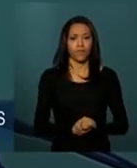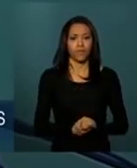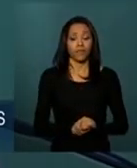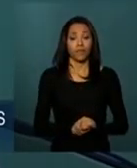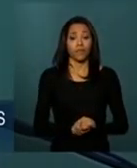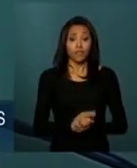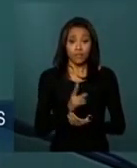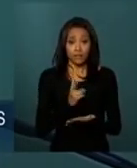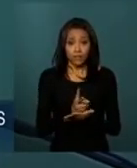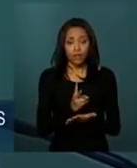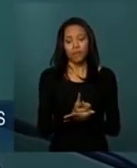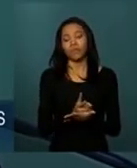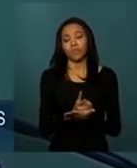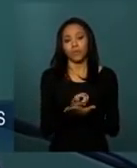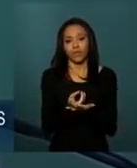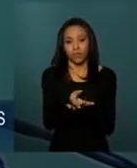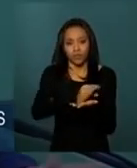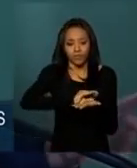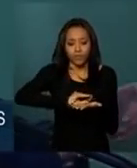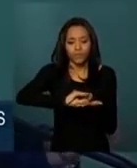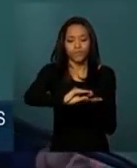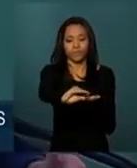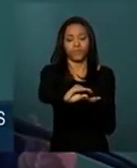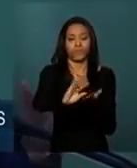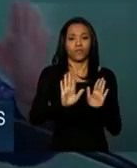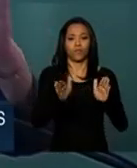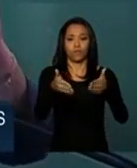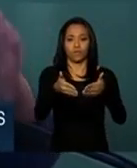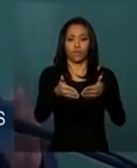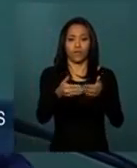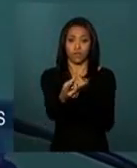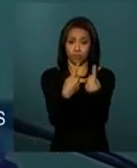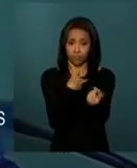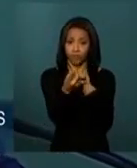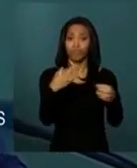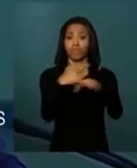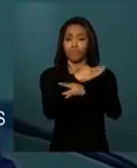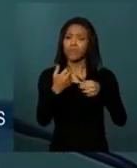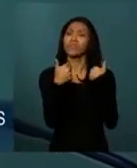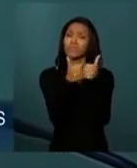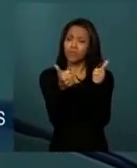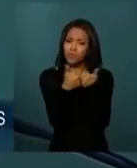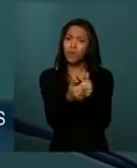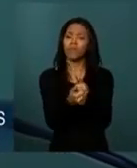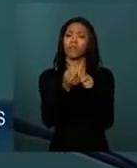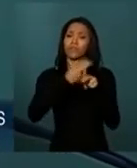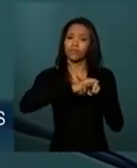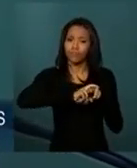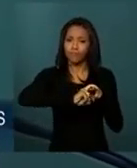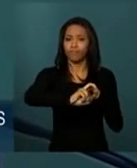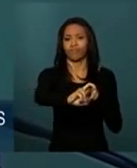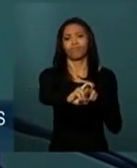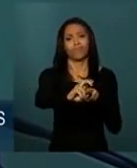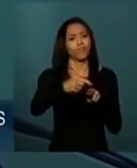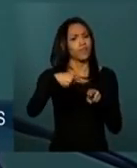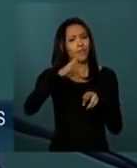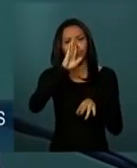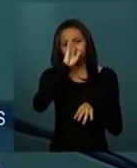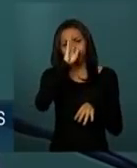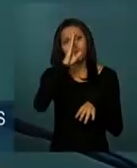apontado para investimentos na área de mobilidade urbana, de transporte coletivo, que é